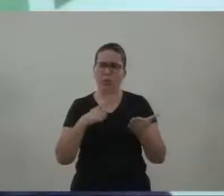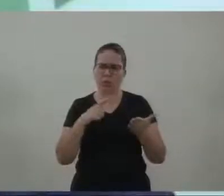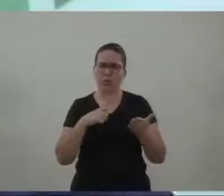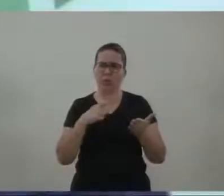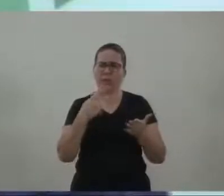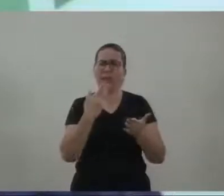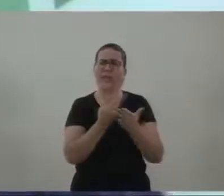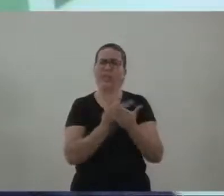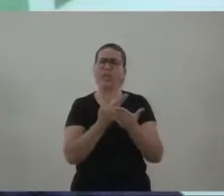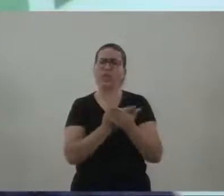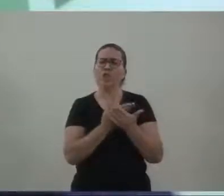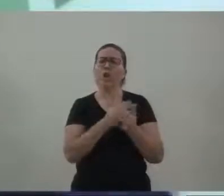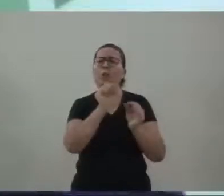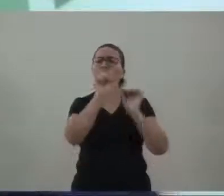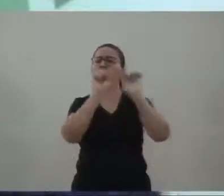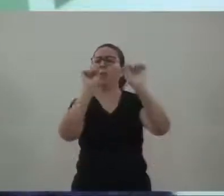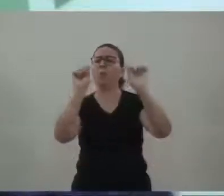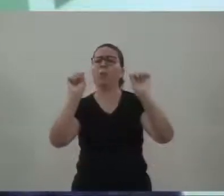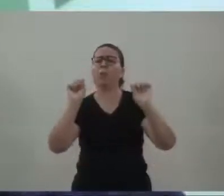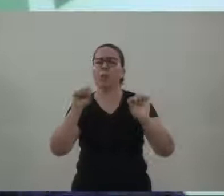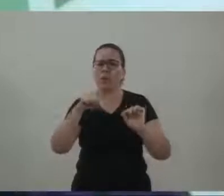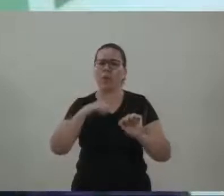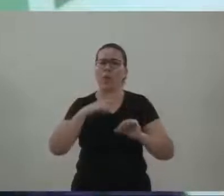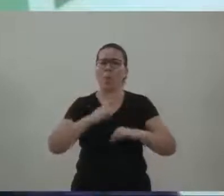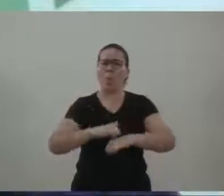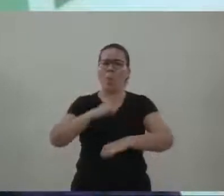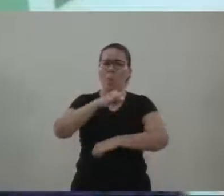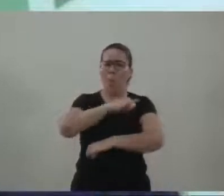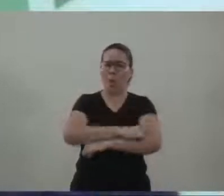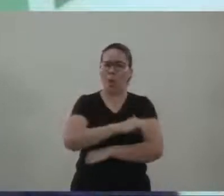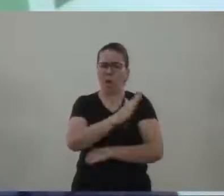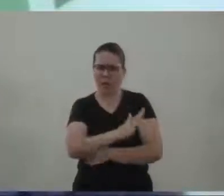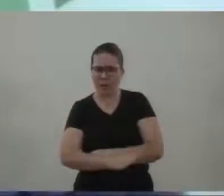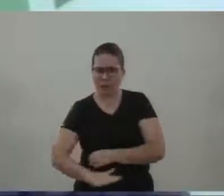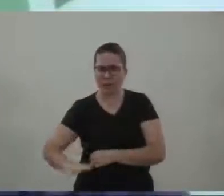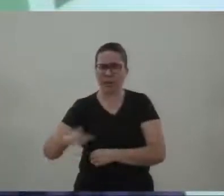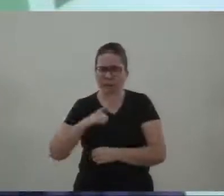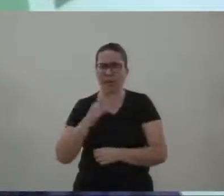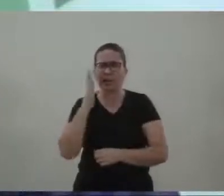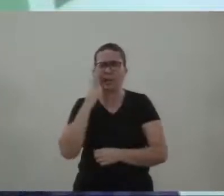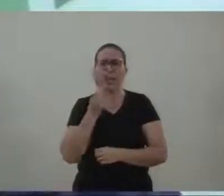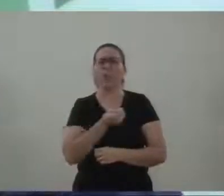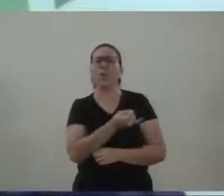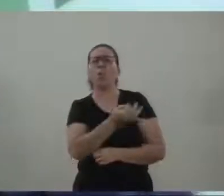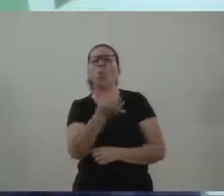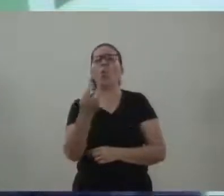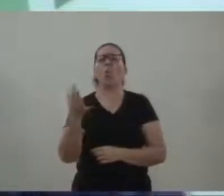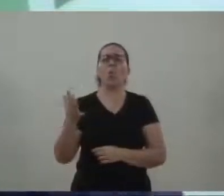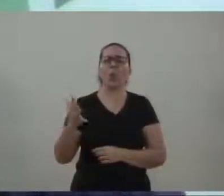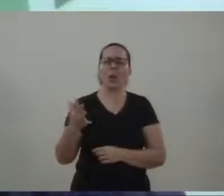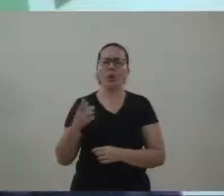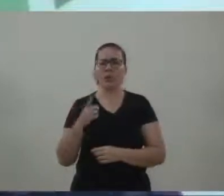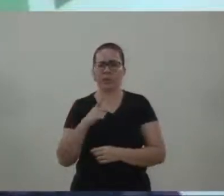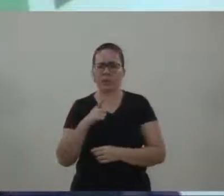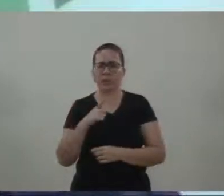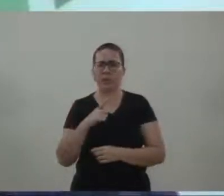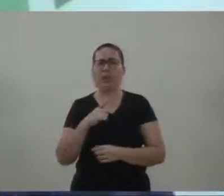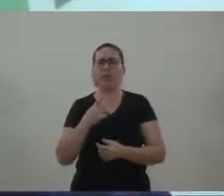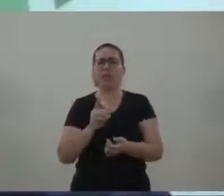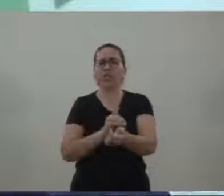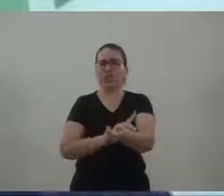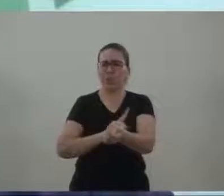mapeamento nas escolas de como que está a questão da obesidade infantil? A gente tem um mapeamento do índice alto ou baixo de